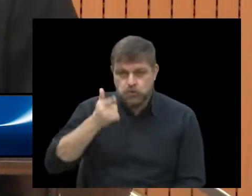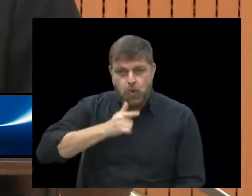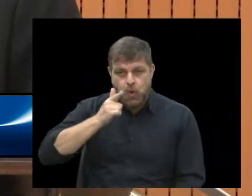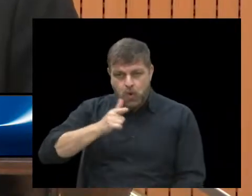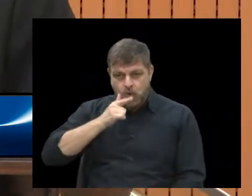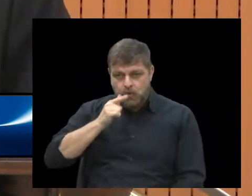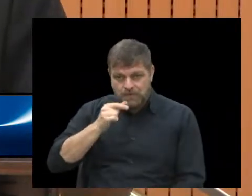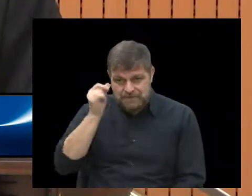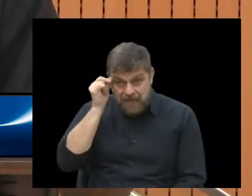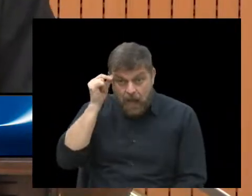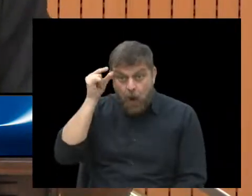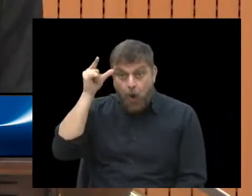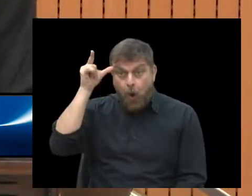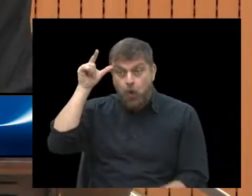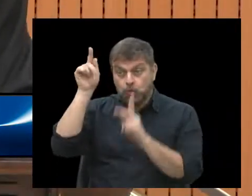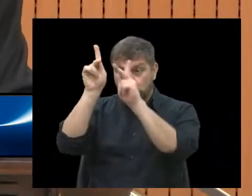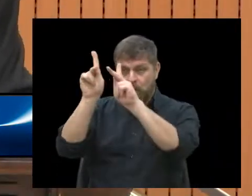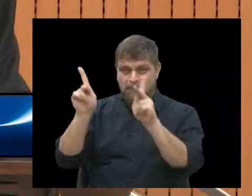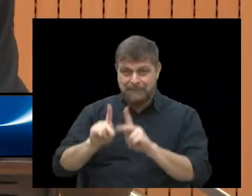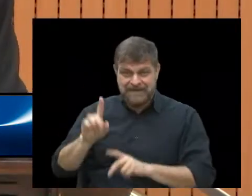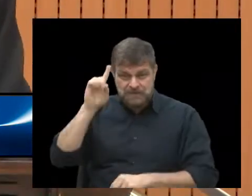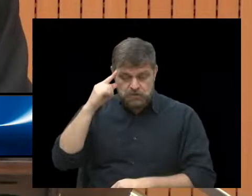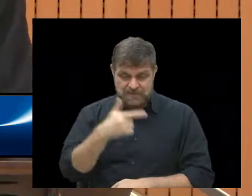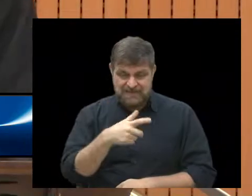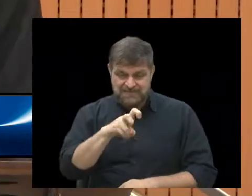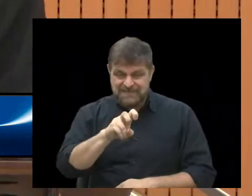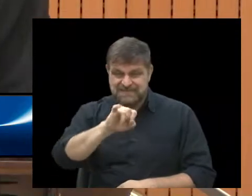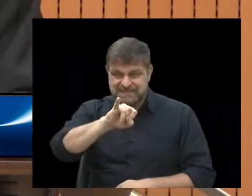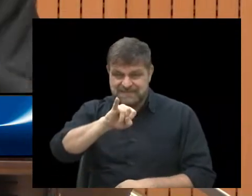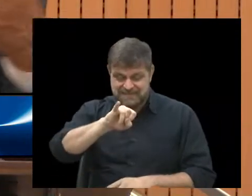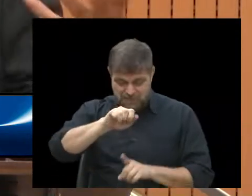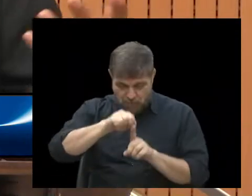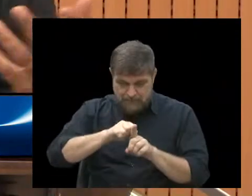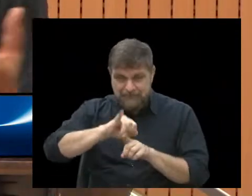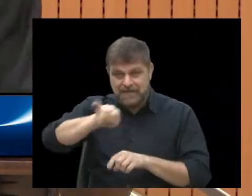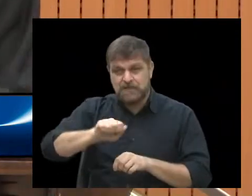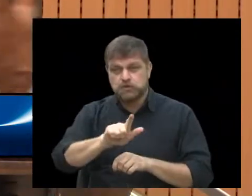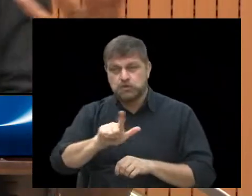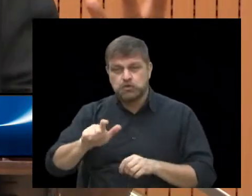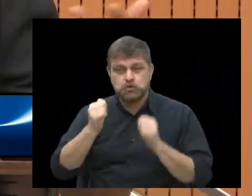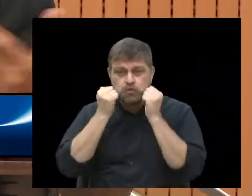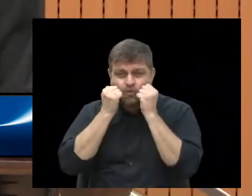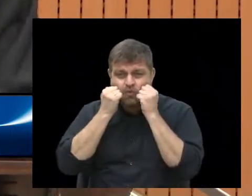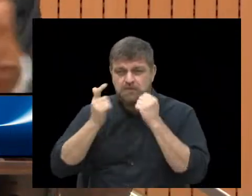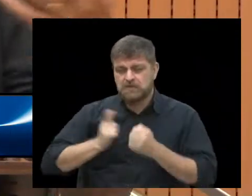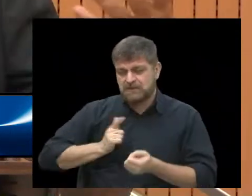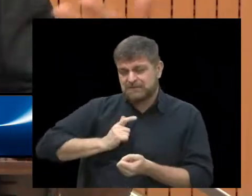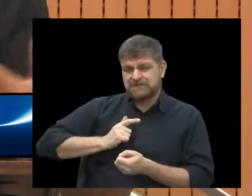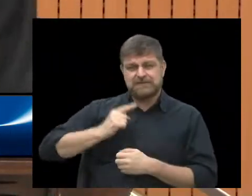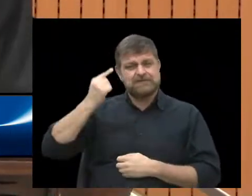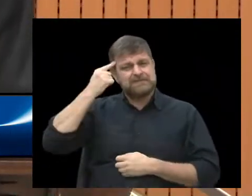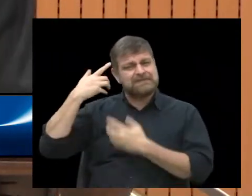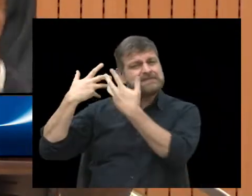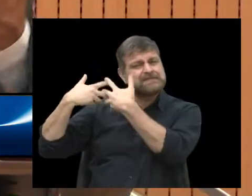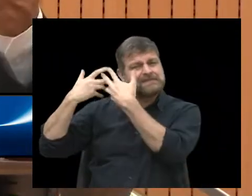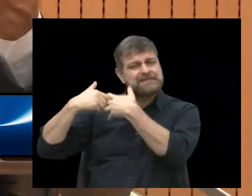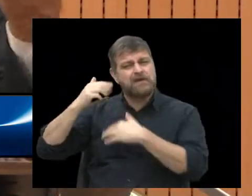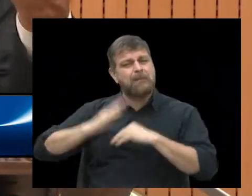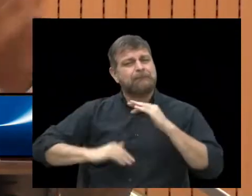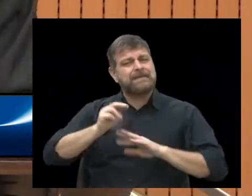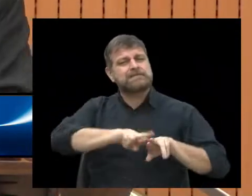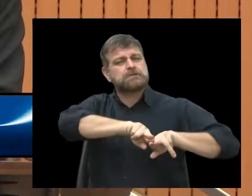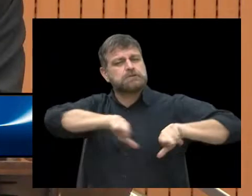essa cultura de paz. E no dia 25 de julho, então, está se pensando vários atos